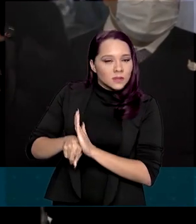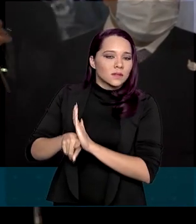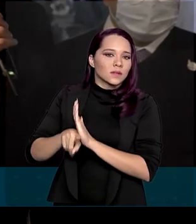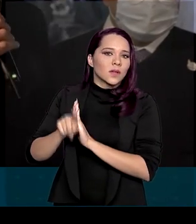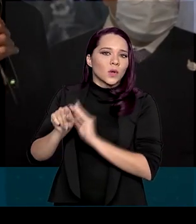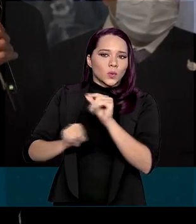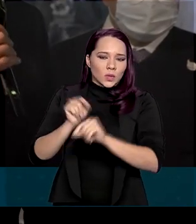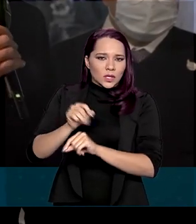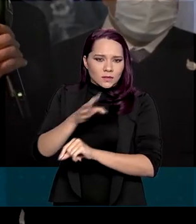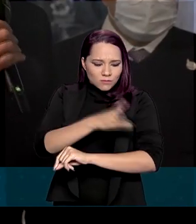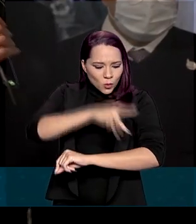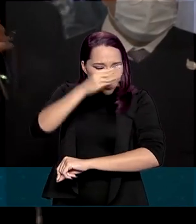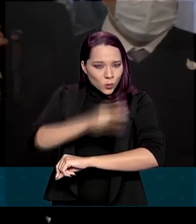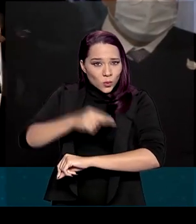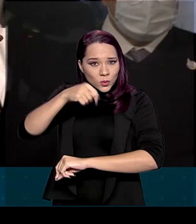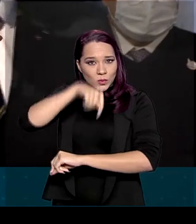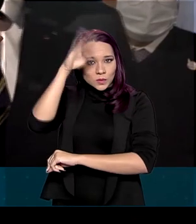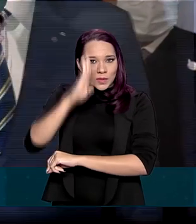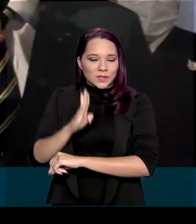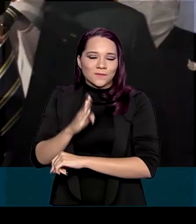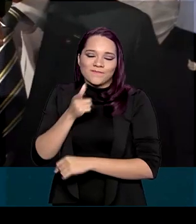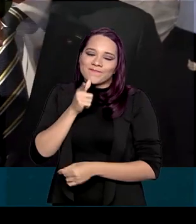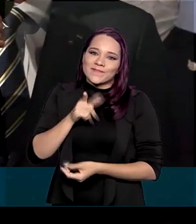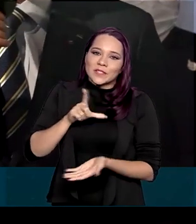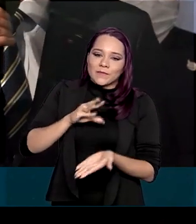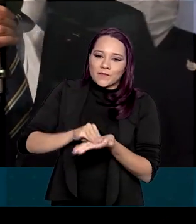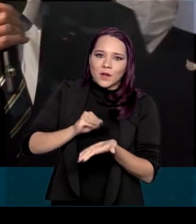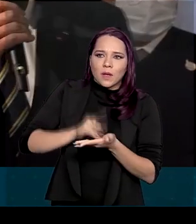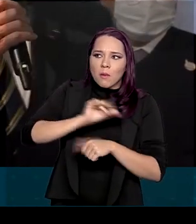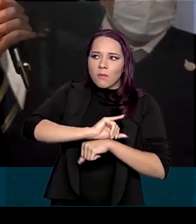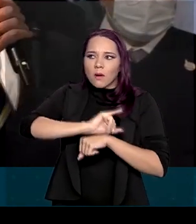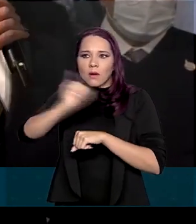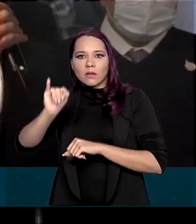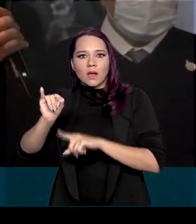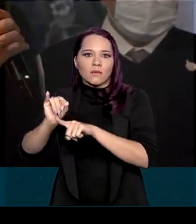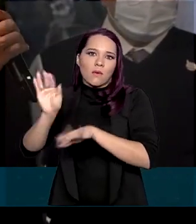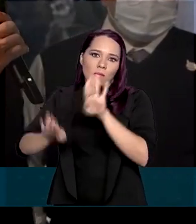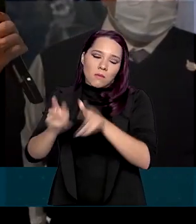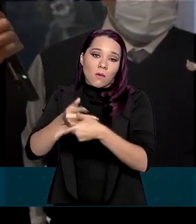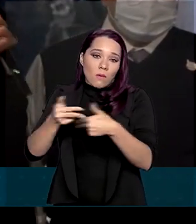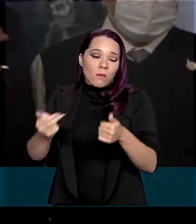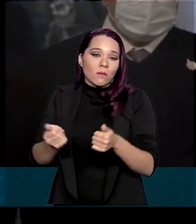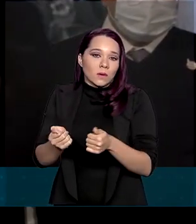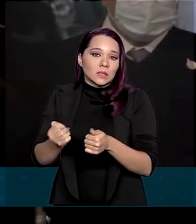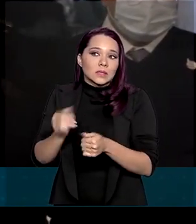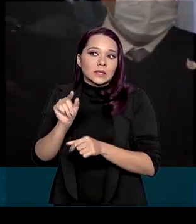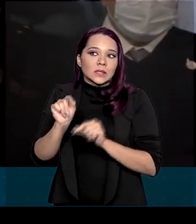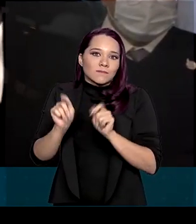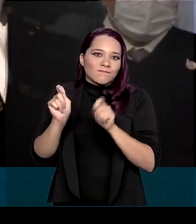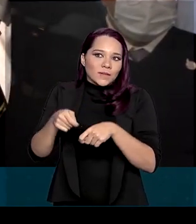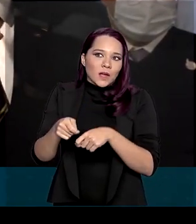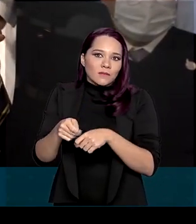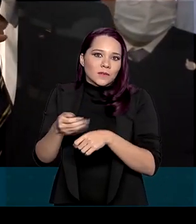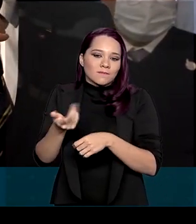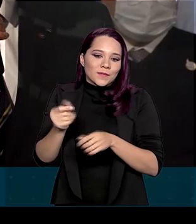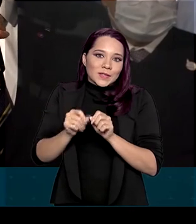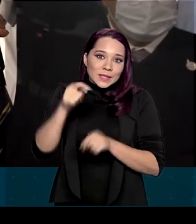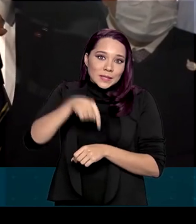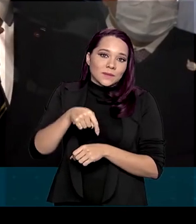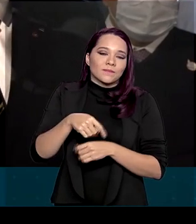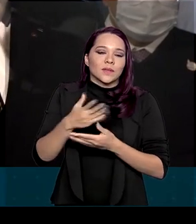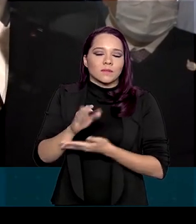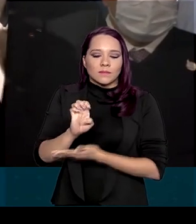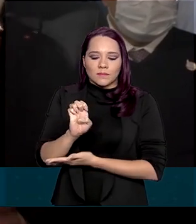nós produzimos. E nós tínhamos muita carência ainda, importávamos alguma coisa que poderíamos fazê-lo aqui. Então, a Embrapa tem um